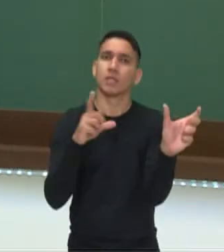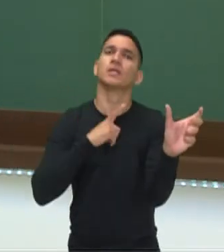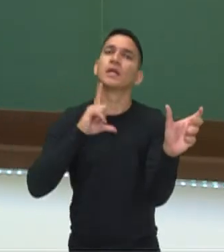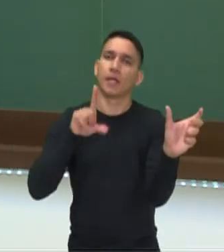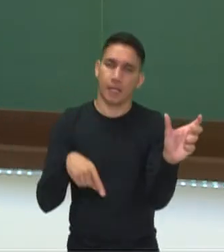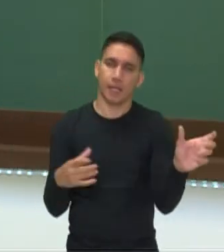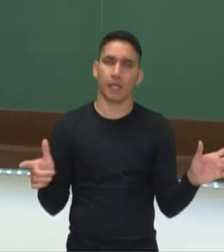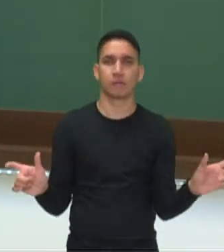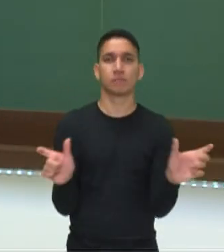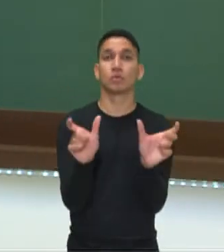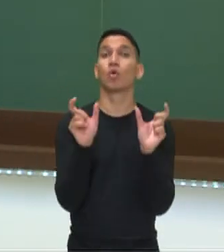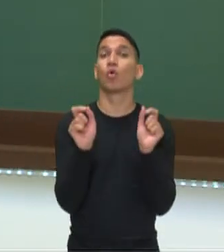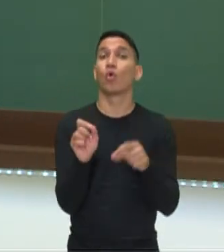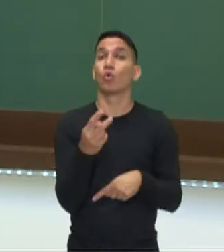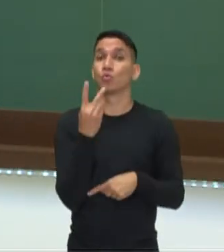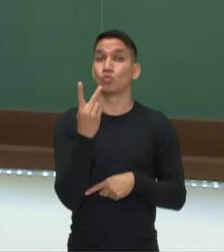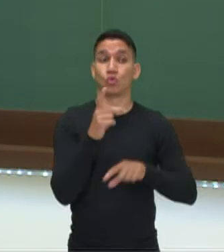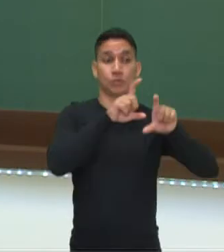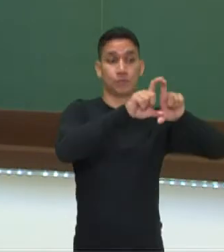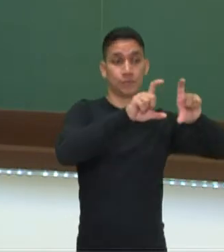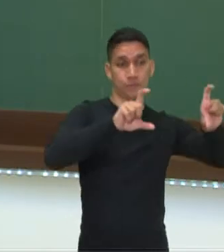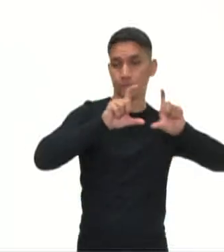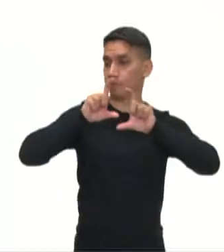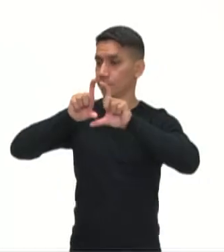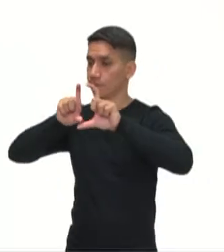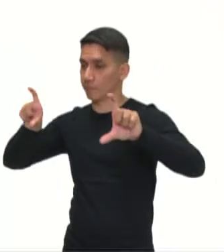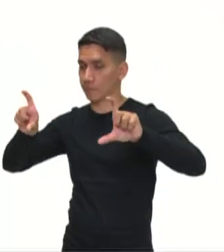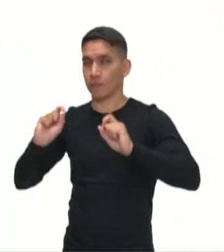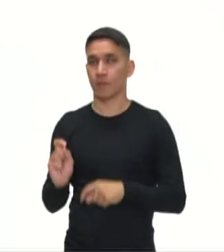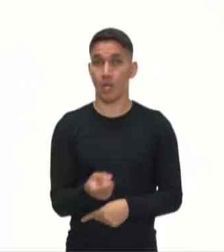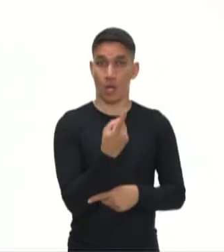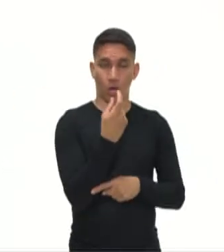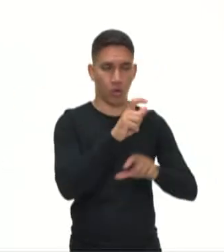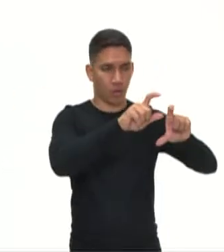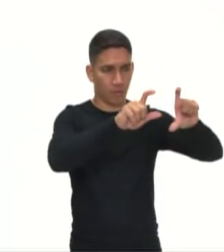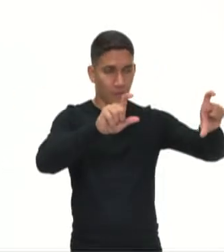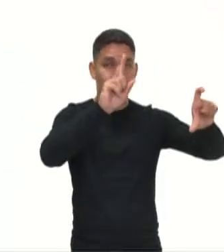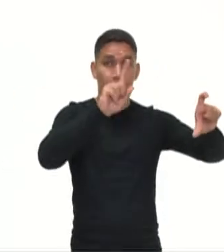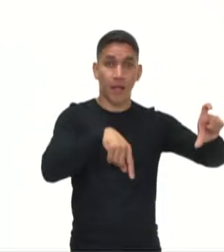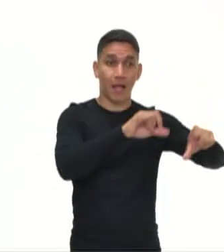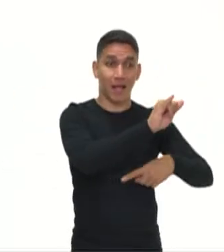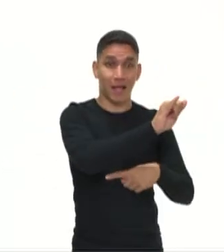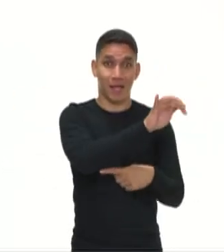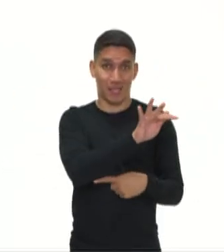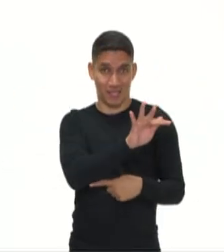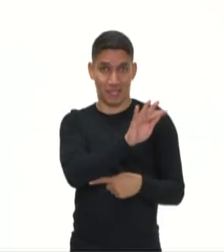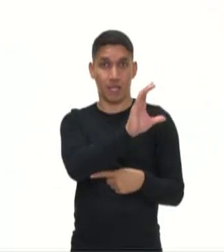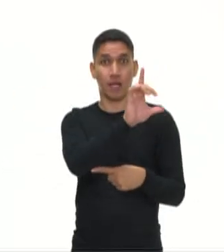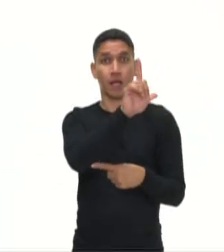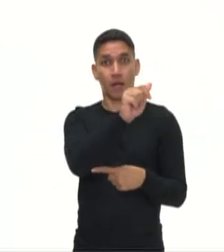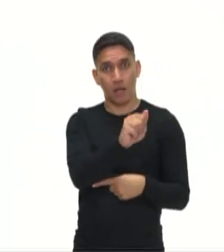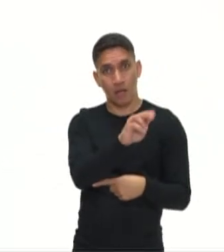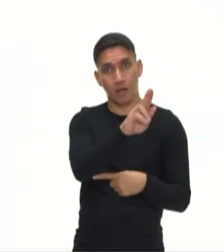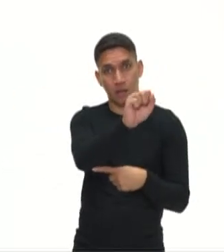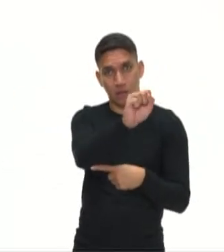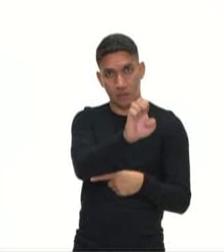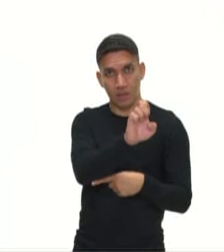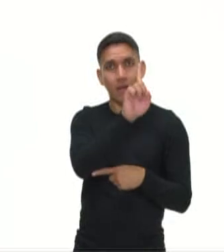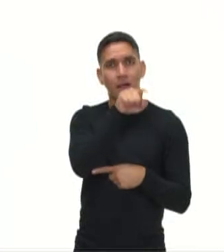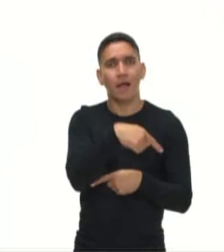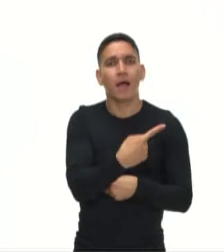é composta por duas orações. Uma oração a gente chama de if clause, que é